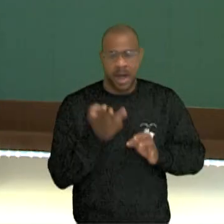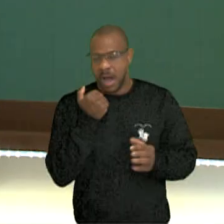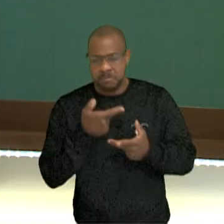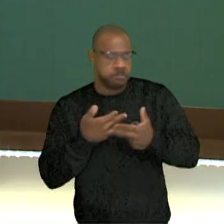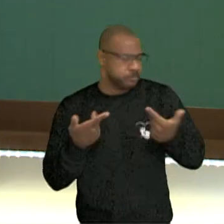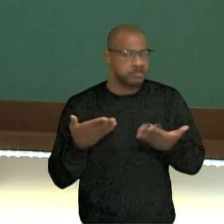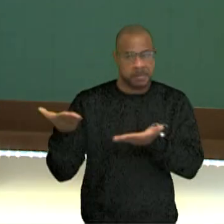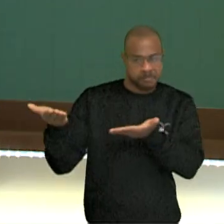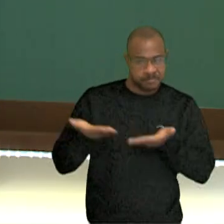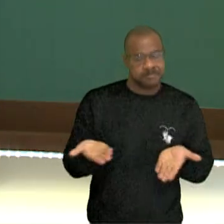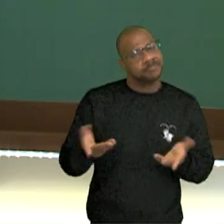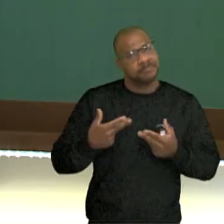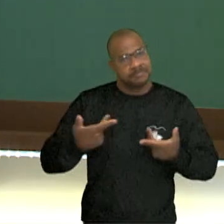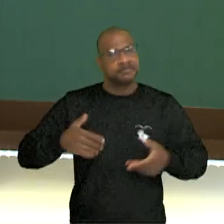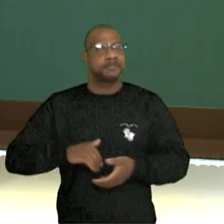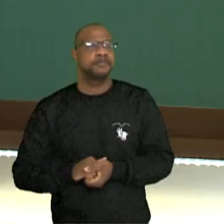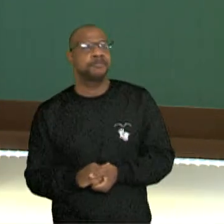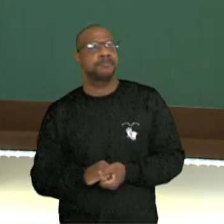poder recebê-la.